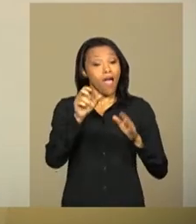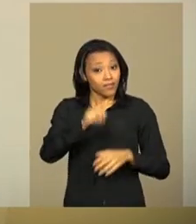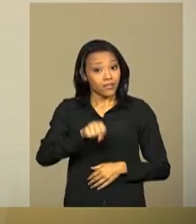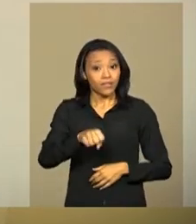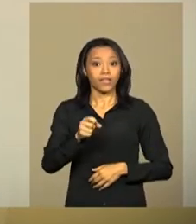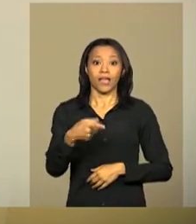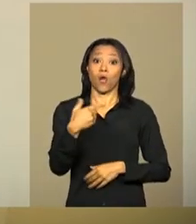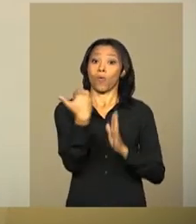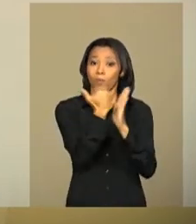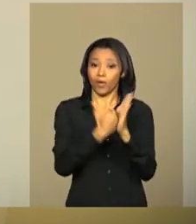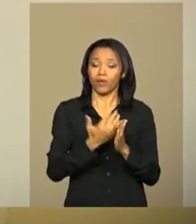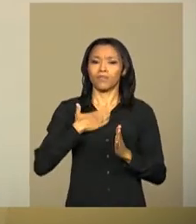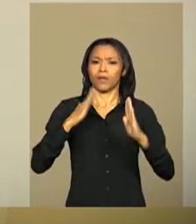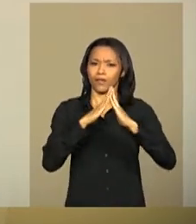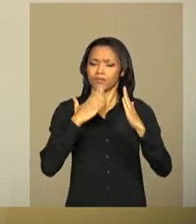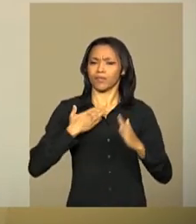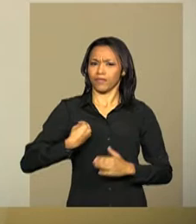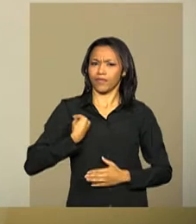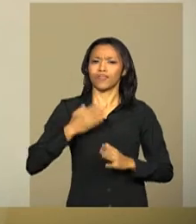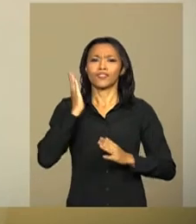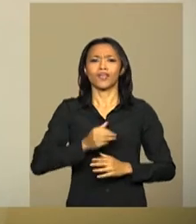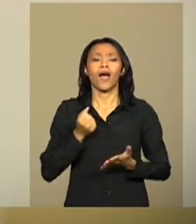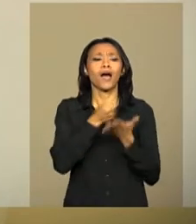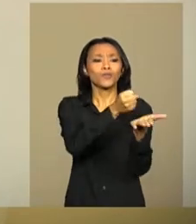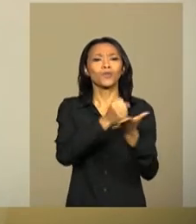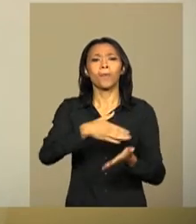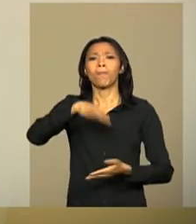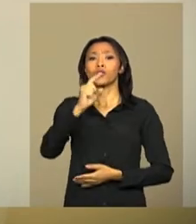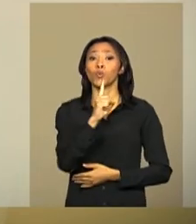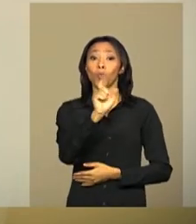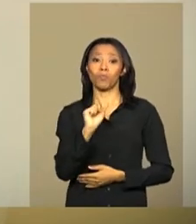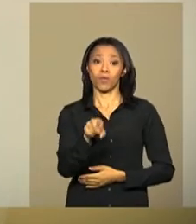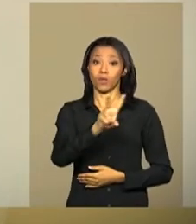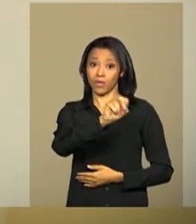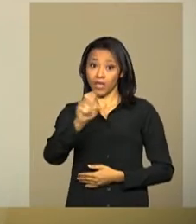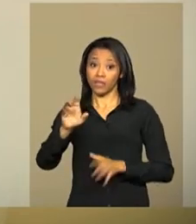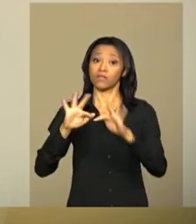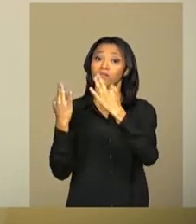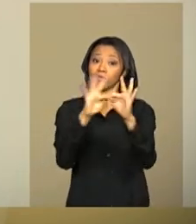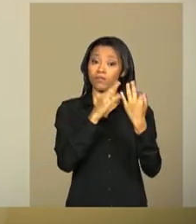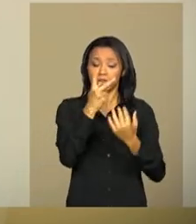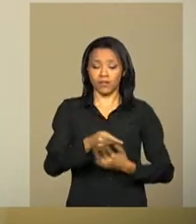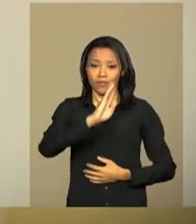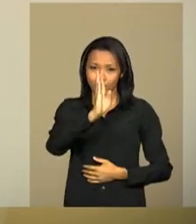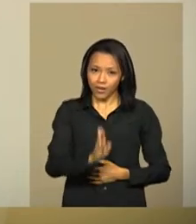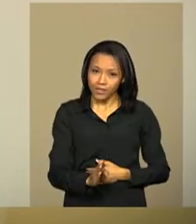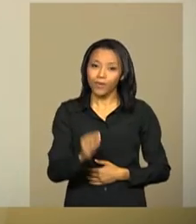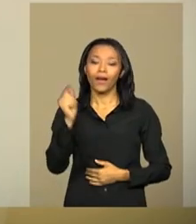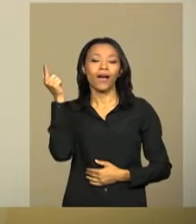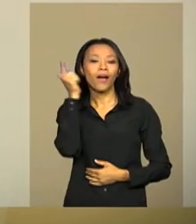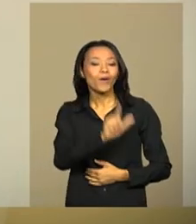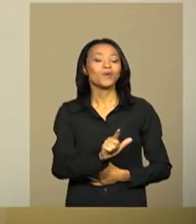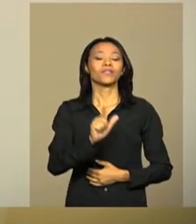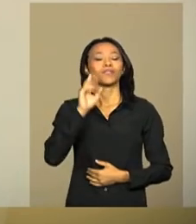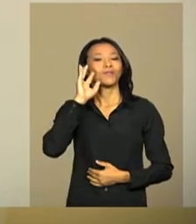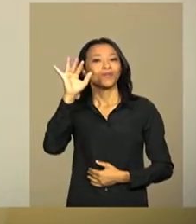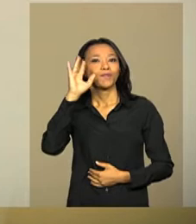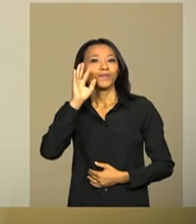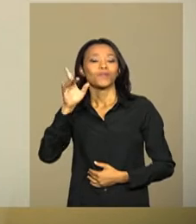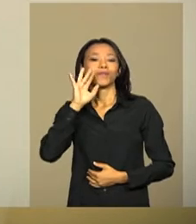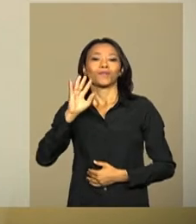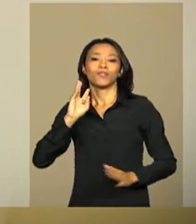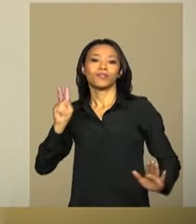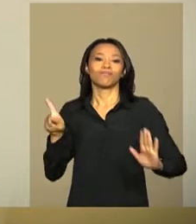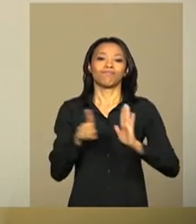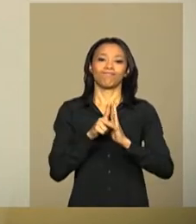Max o Minha Casa Minha Vida já ajudou mais de 1 milhão e 500 mil famílias brasileiras a realizar o sonho de